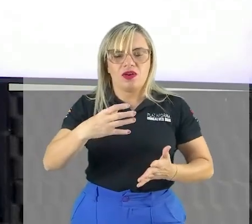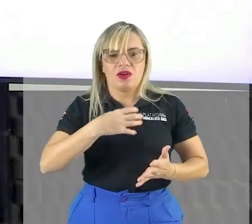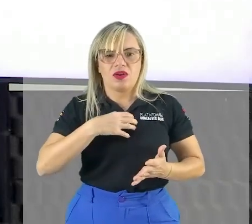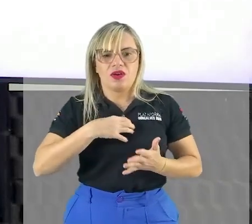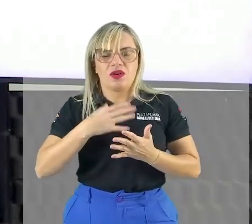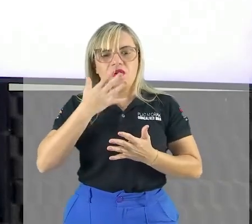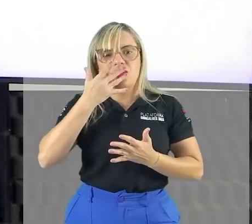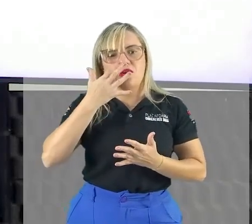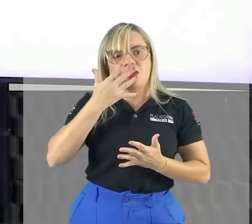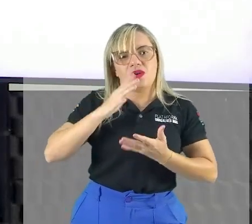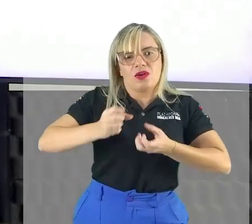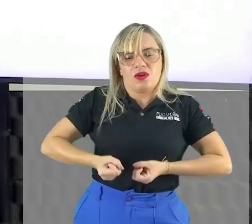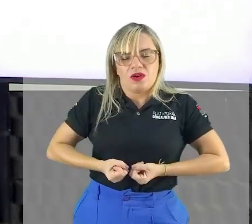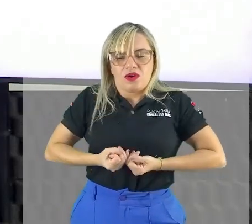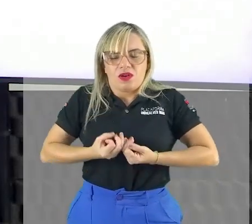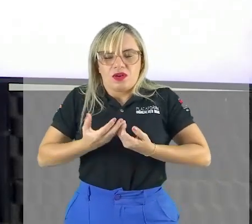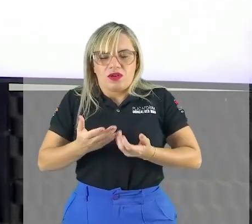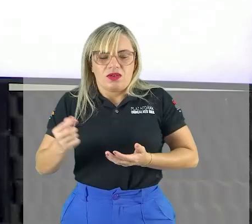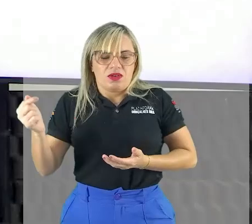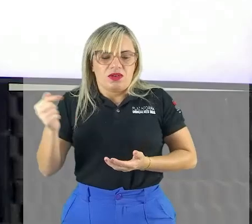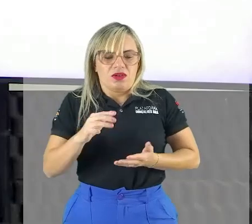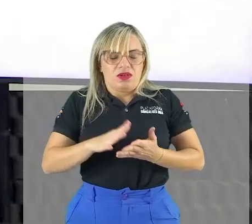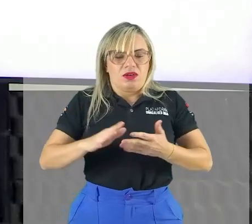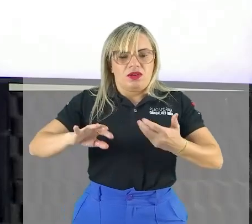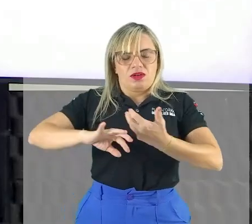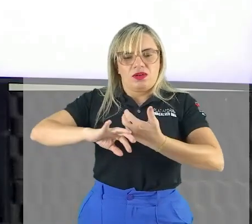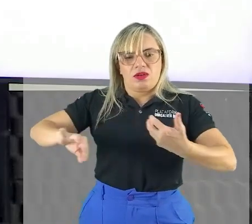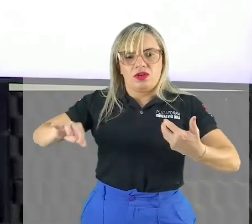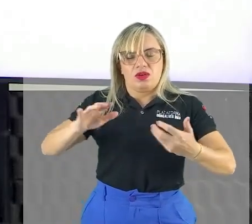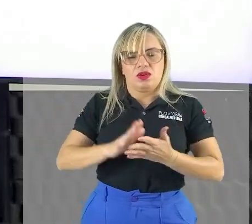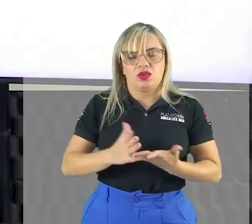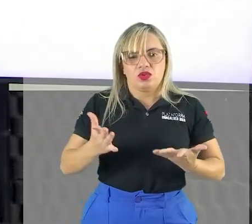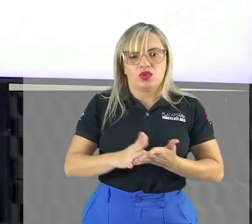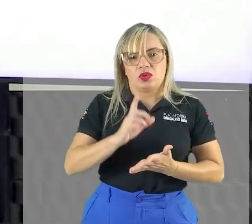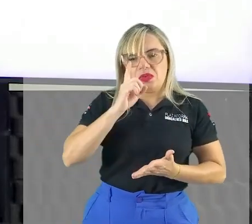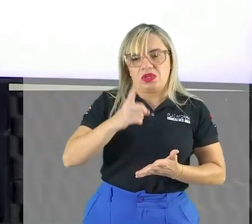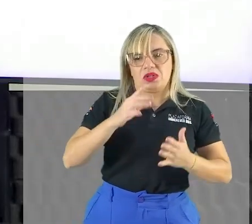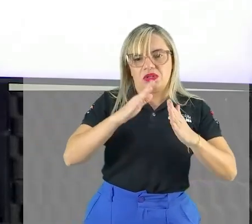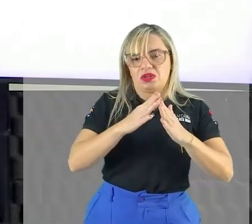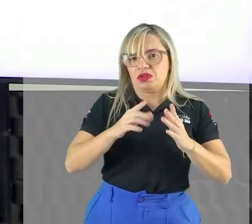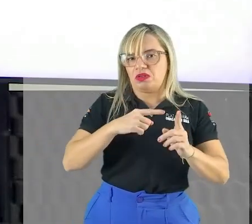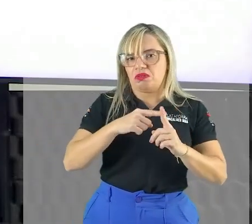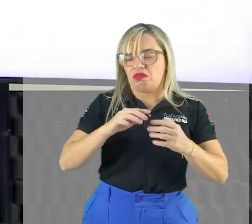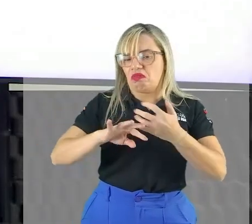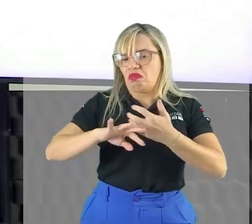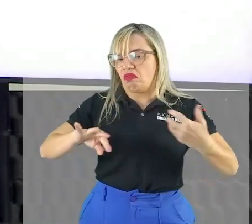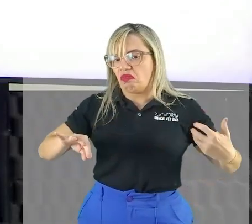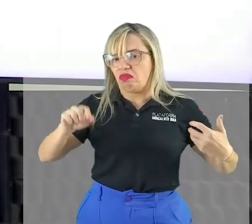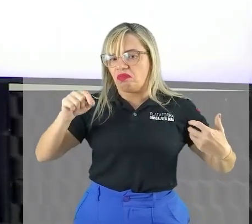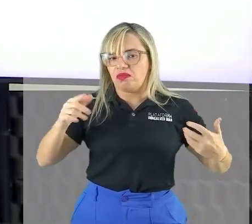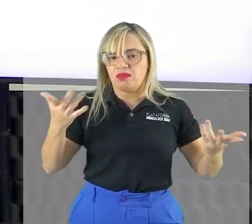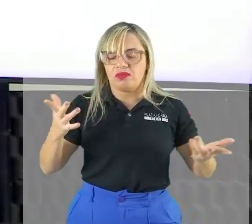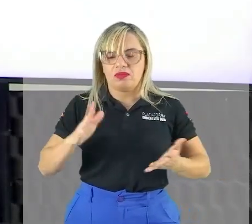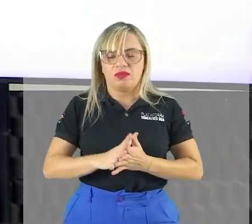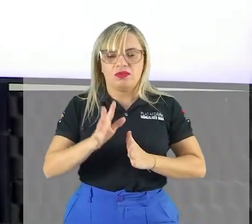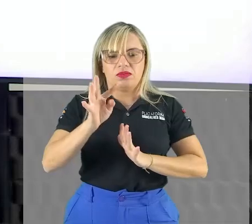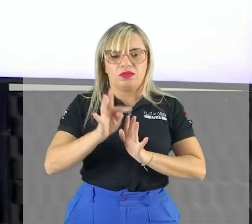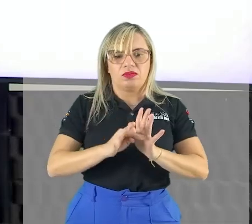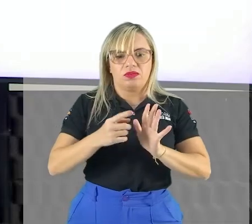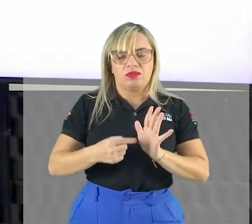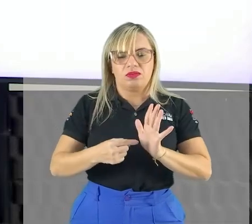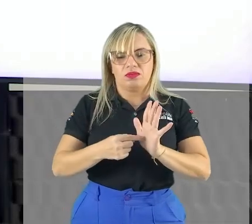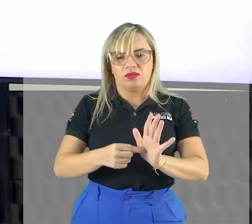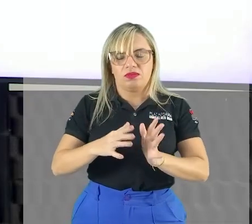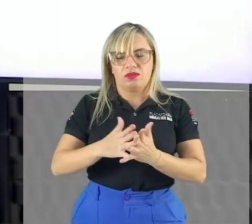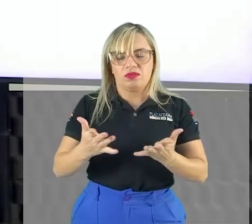cores que saíssem daquele ditado pela Igreja Católica. Vamos lá para nossas alternativas. O texto apresenta